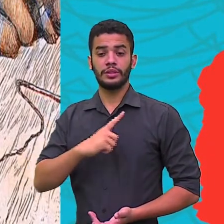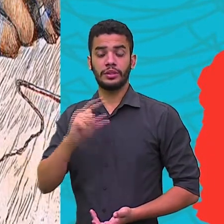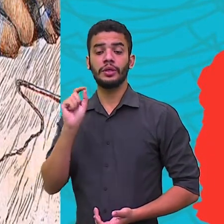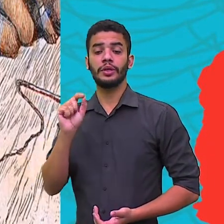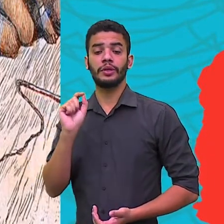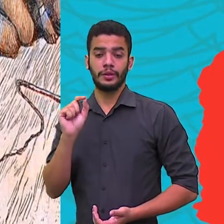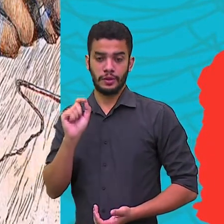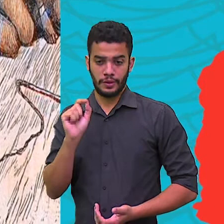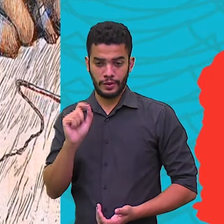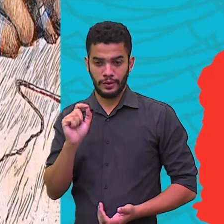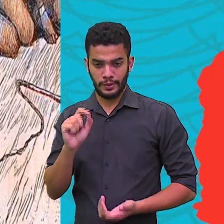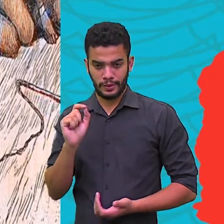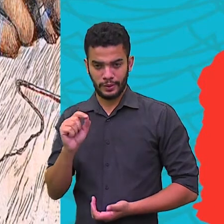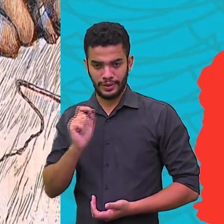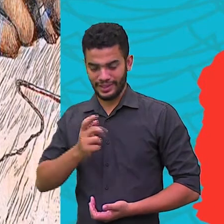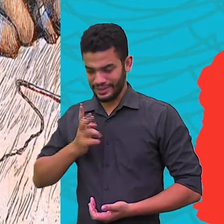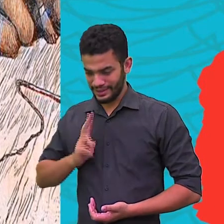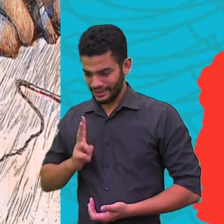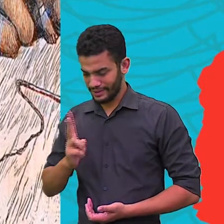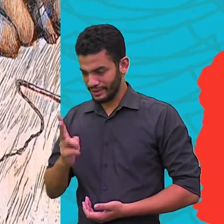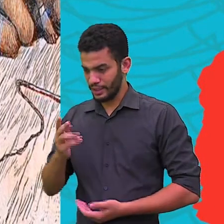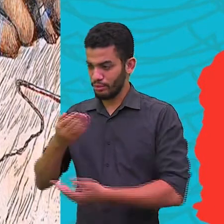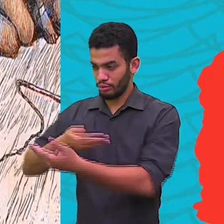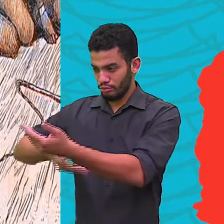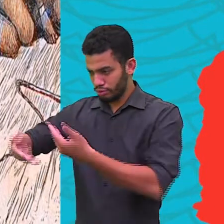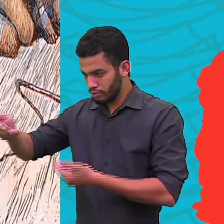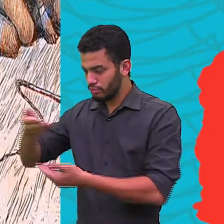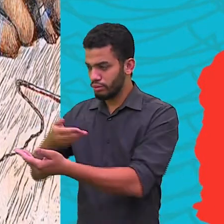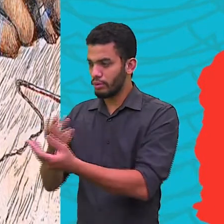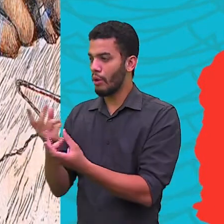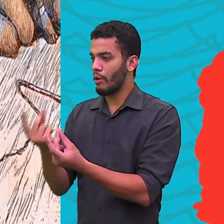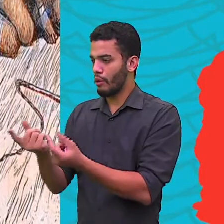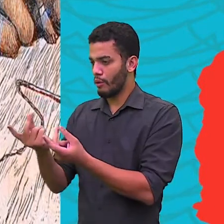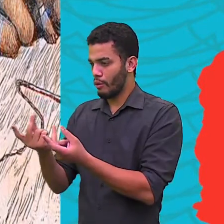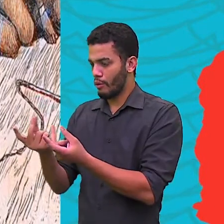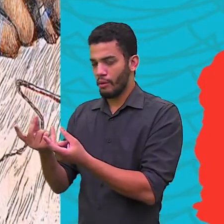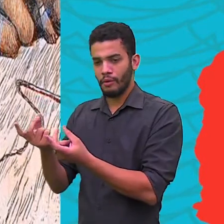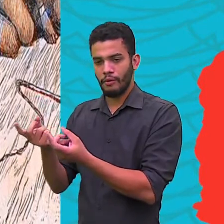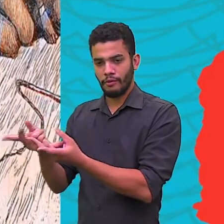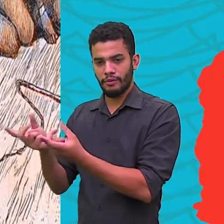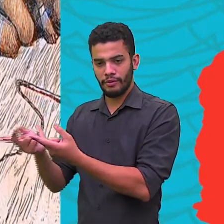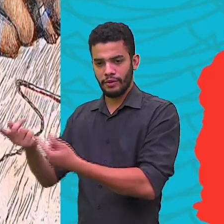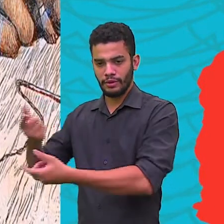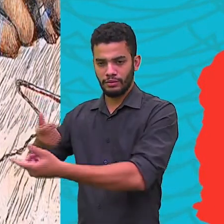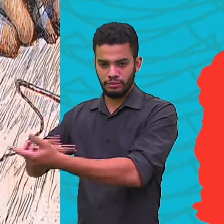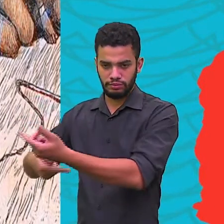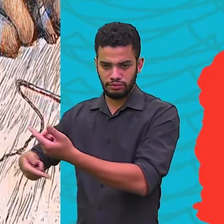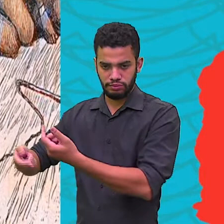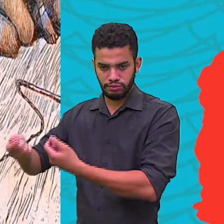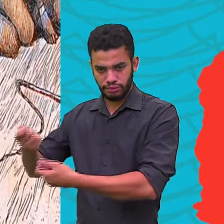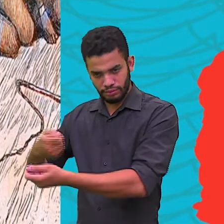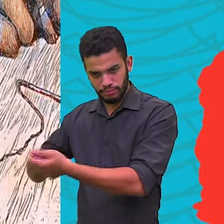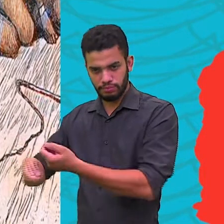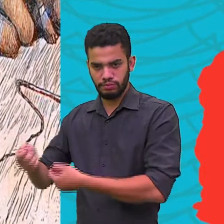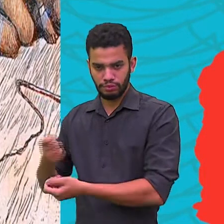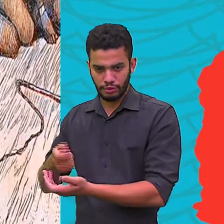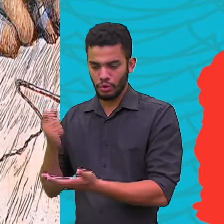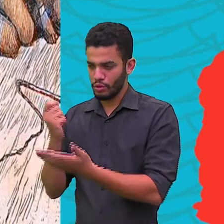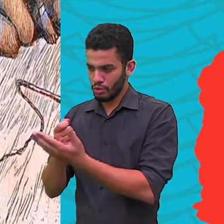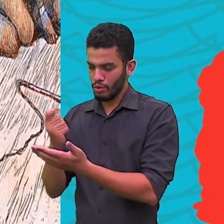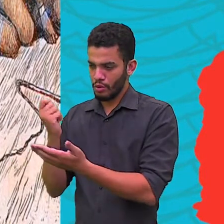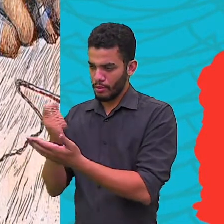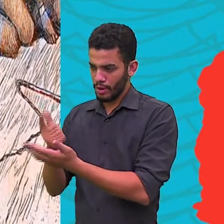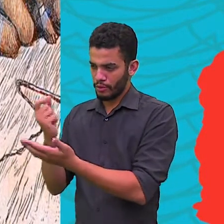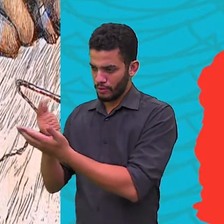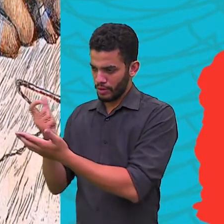relações comerciais com os reinos africanos, dos quais incluía a compra de escravos. Ao longo dos 300